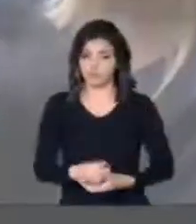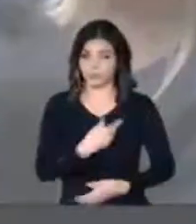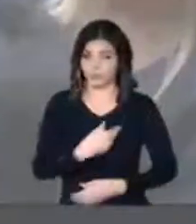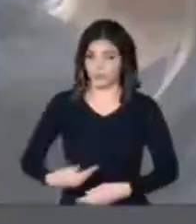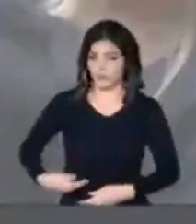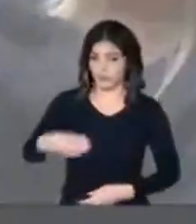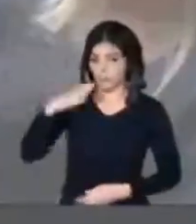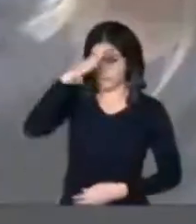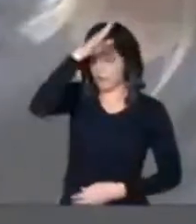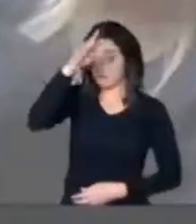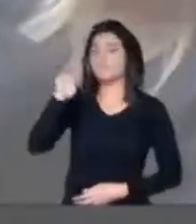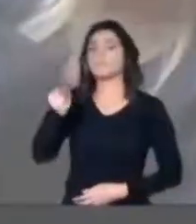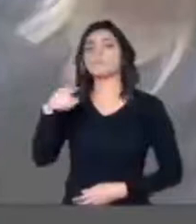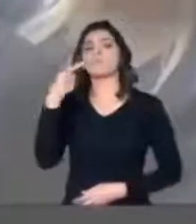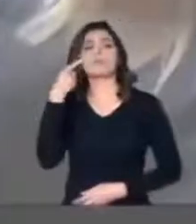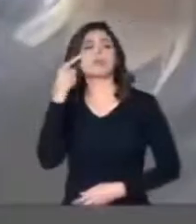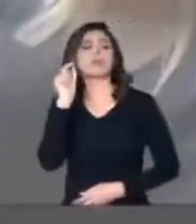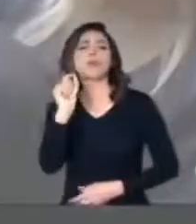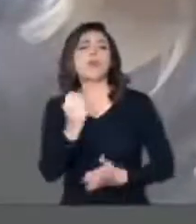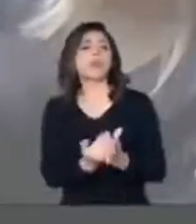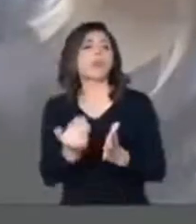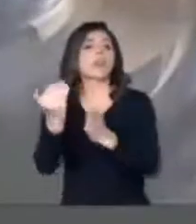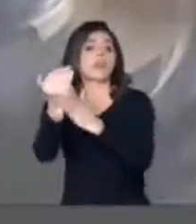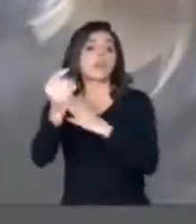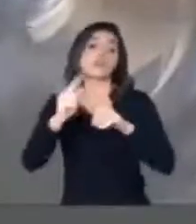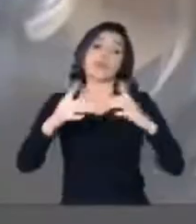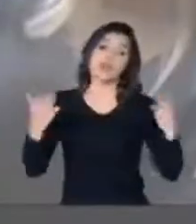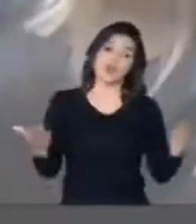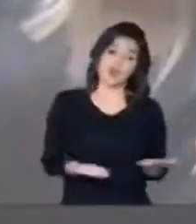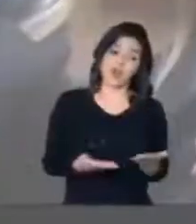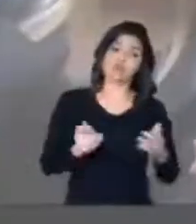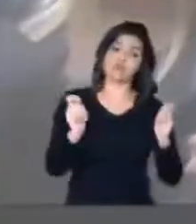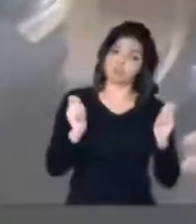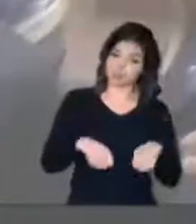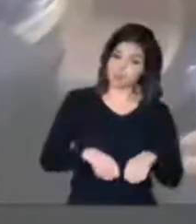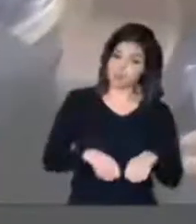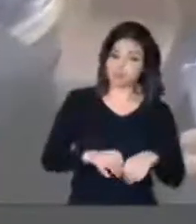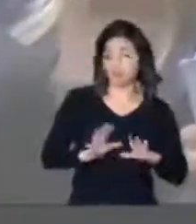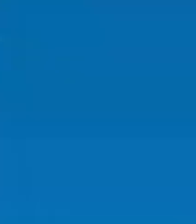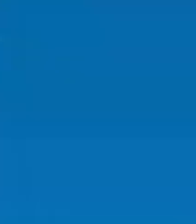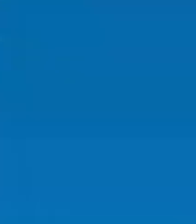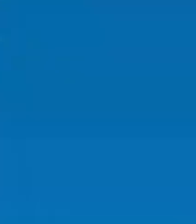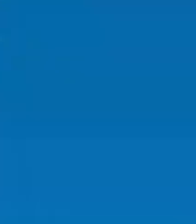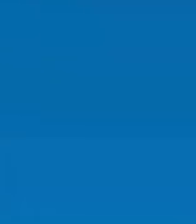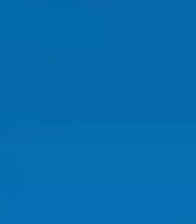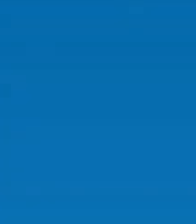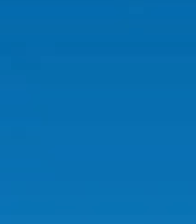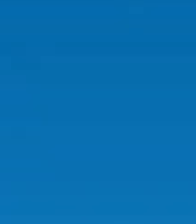muito além, inclusive, dessa questão, mas nesse momento é o que é possível fazer e por isso que o governo orienta assim.